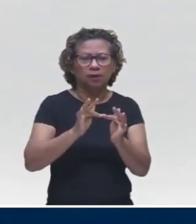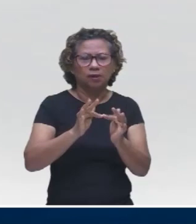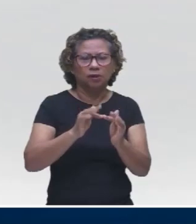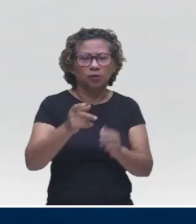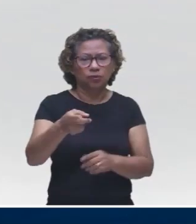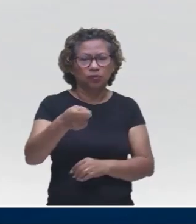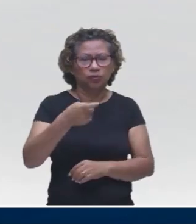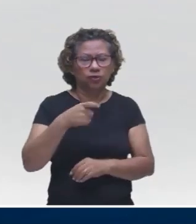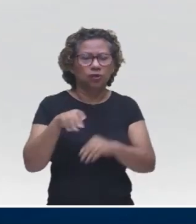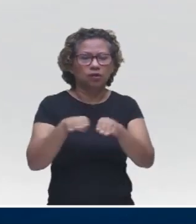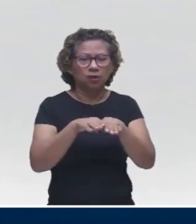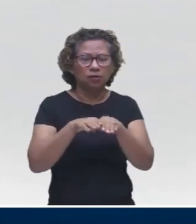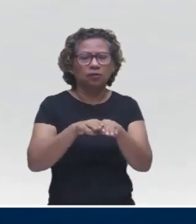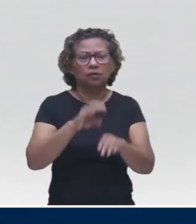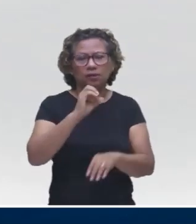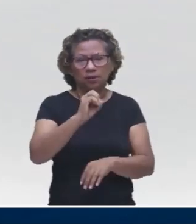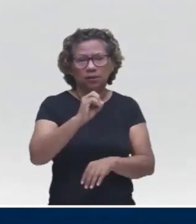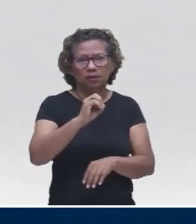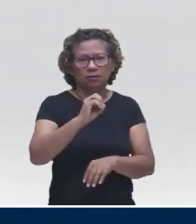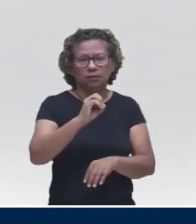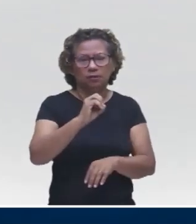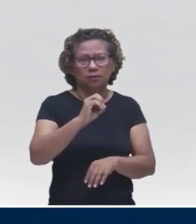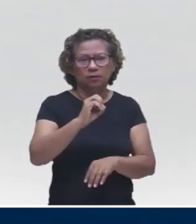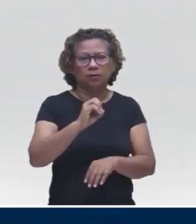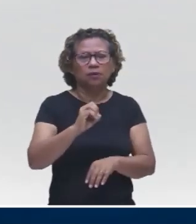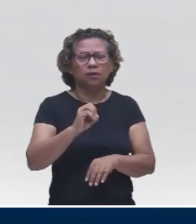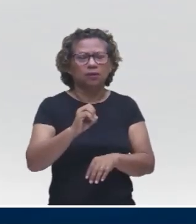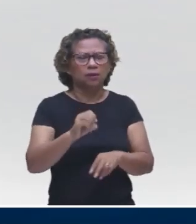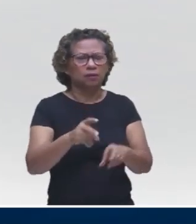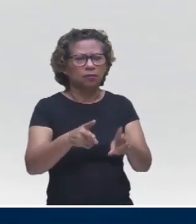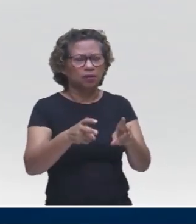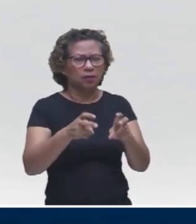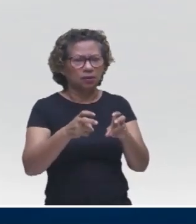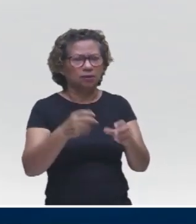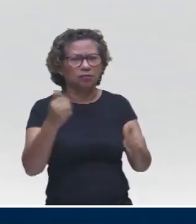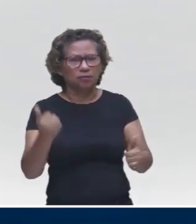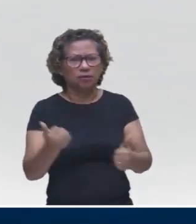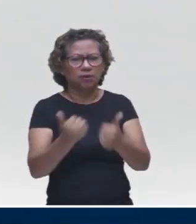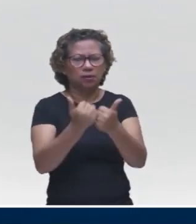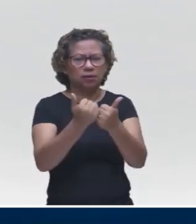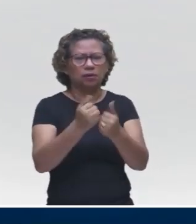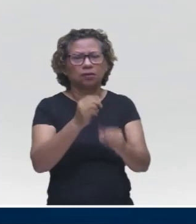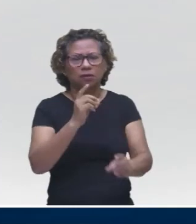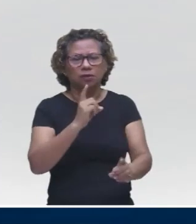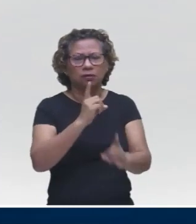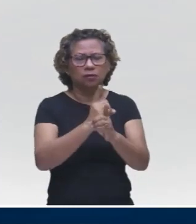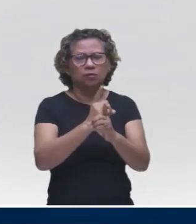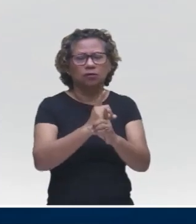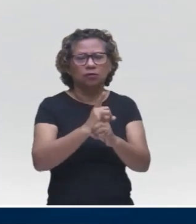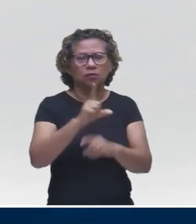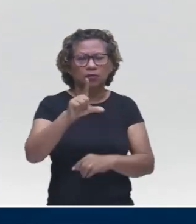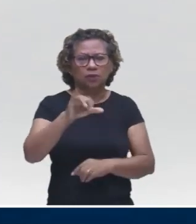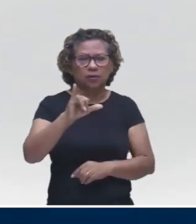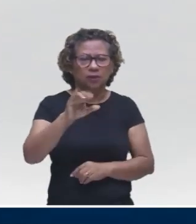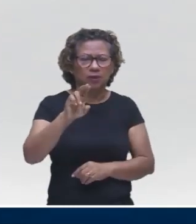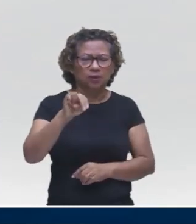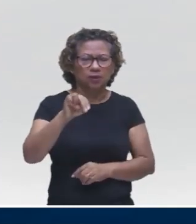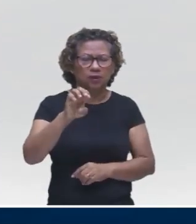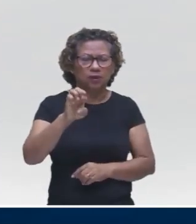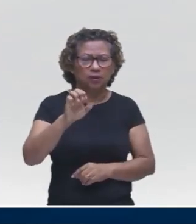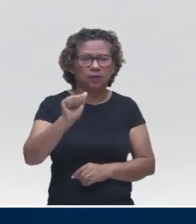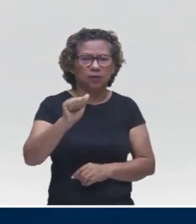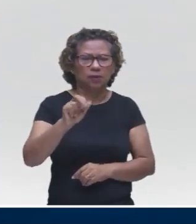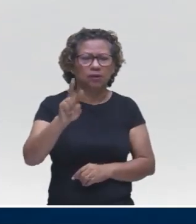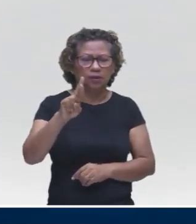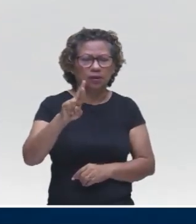é igual a zero. Então, eu substituo o x por zero e encontro o coeficiente linear, que é justamente o